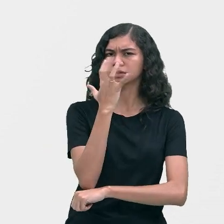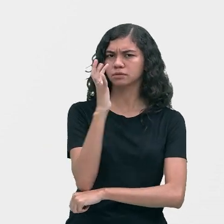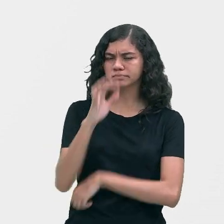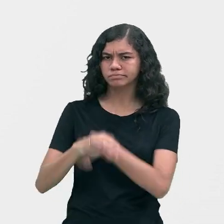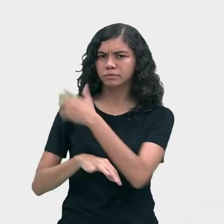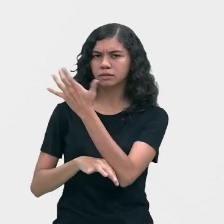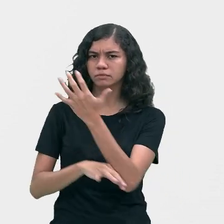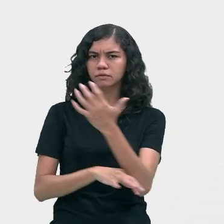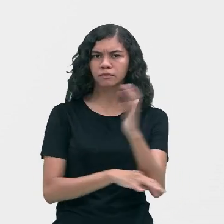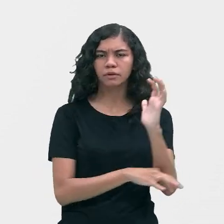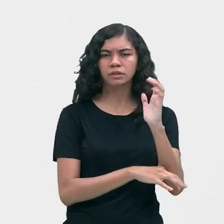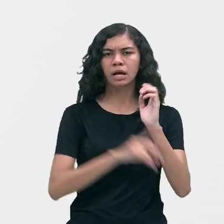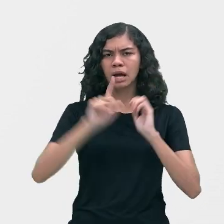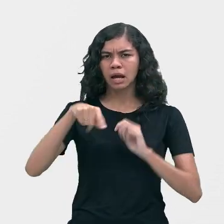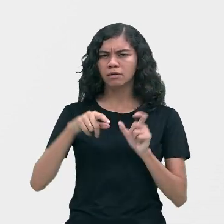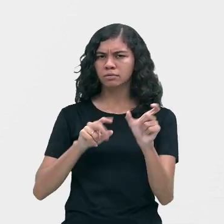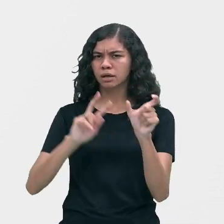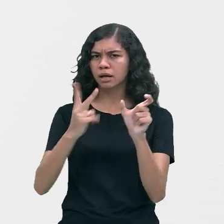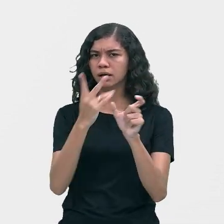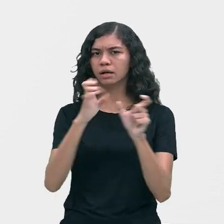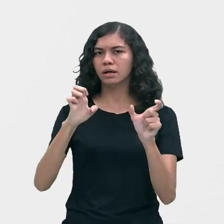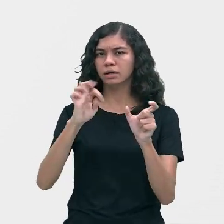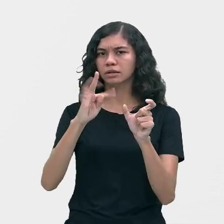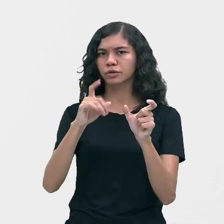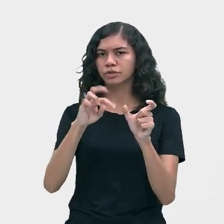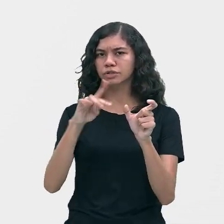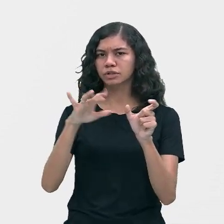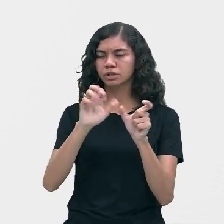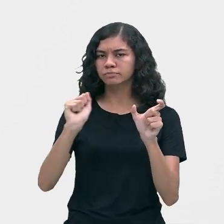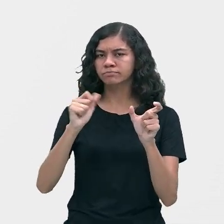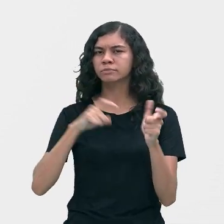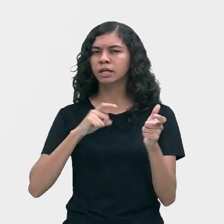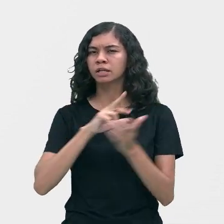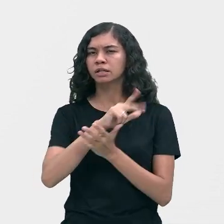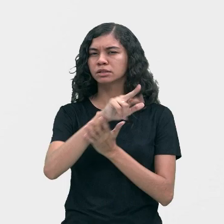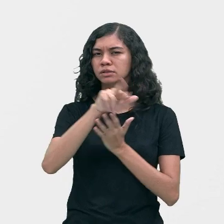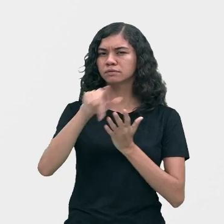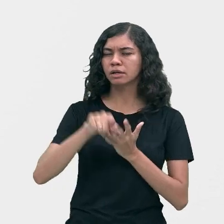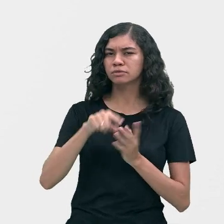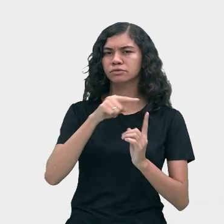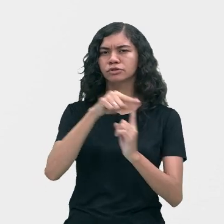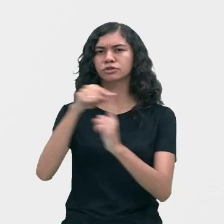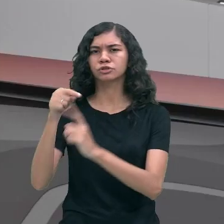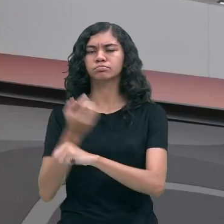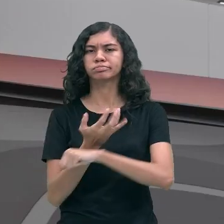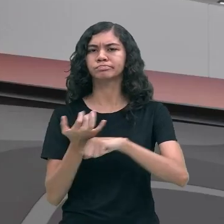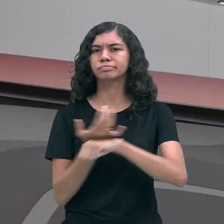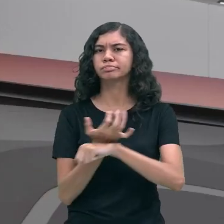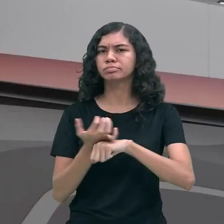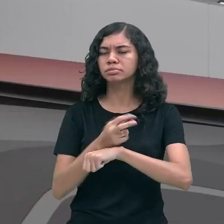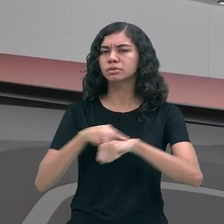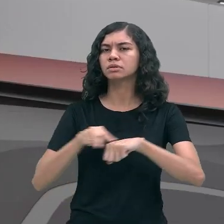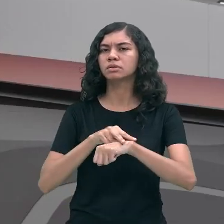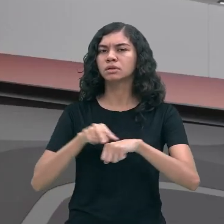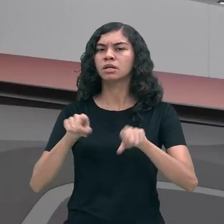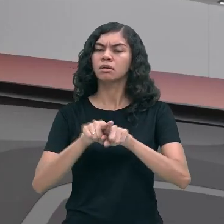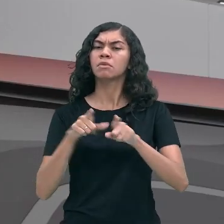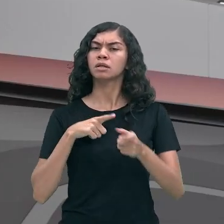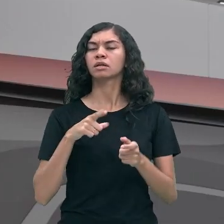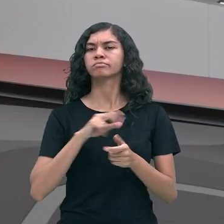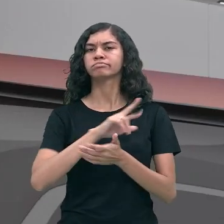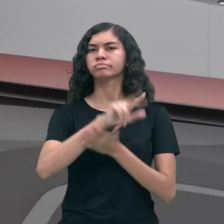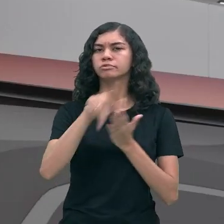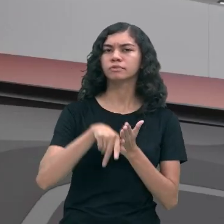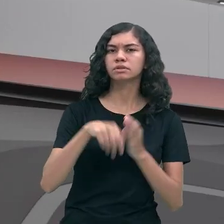é heterogênea. Ou seja, ela apresenta diversas espécies vegetais, então ela vai apresentar diversas características